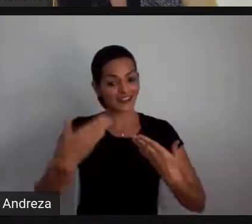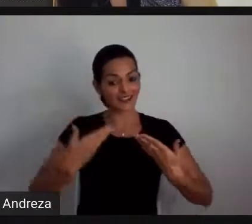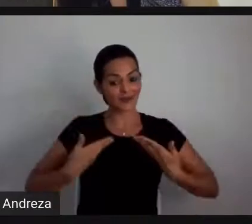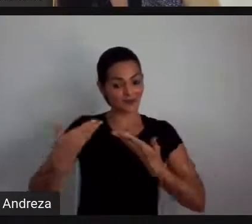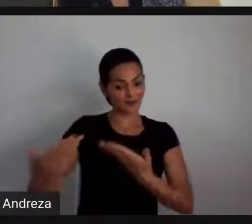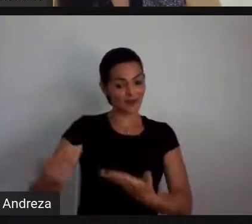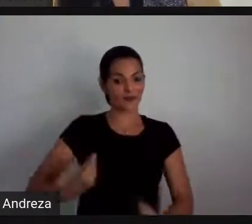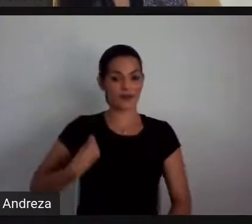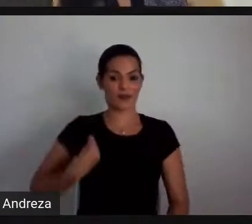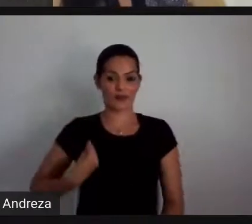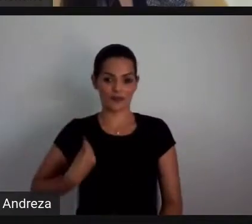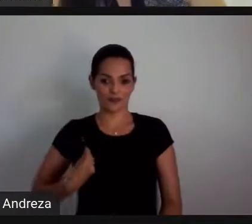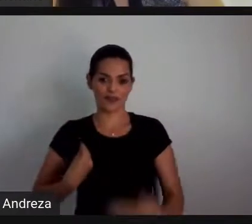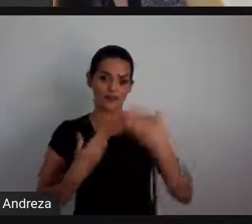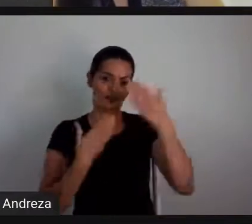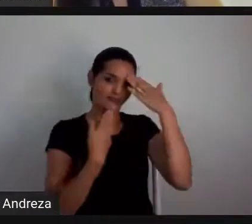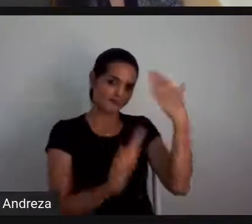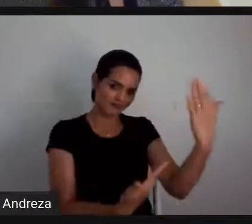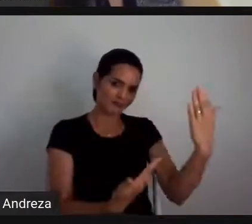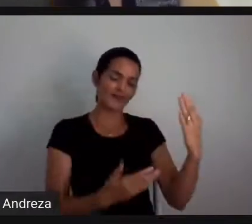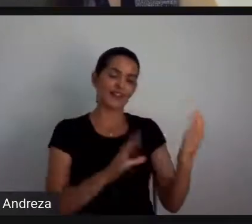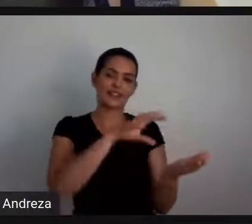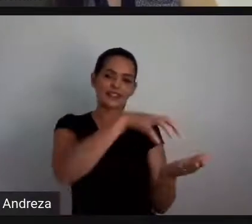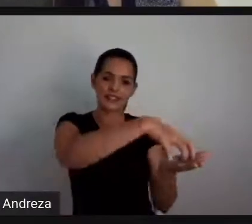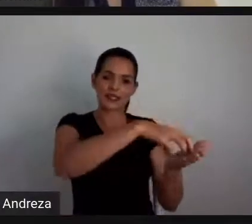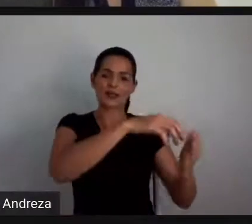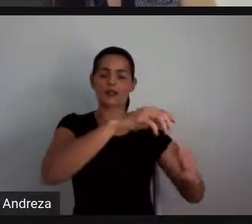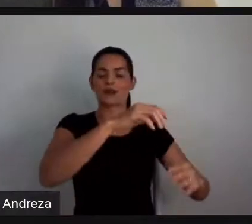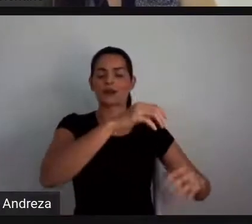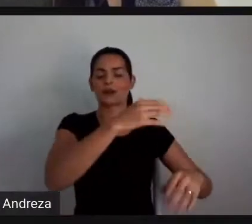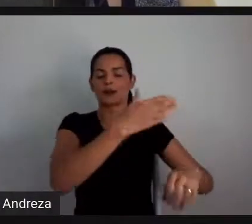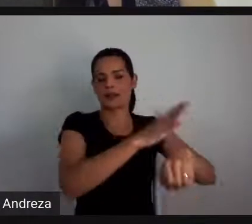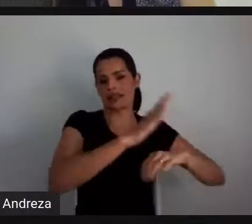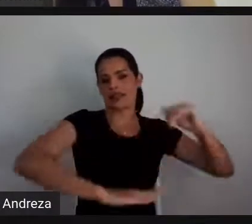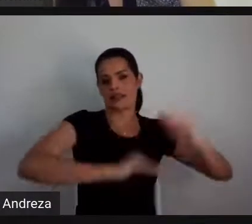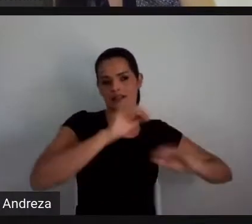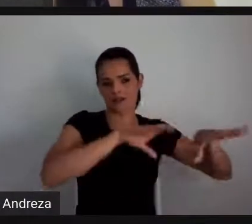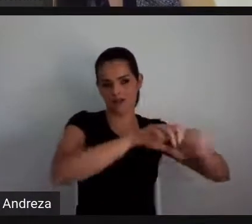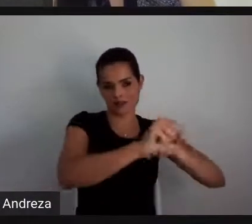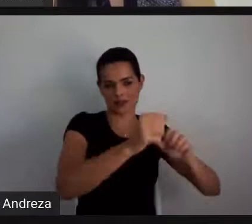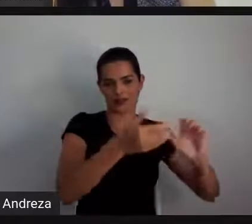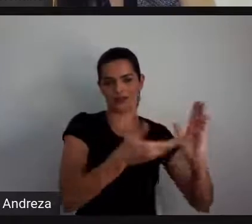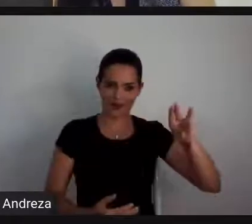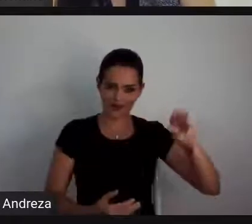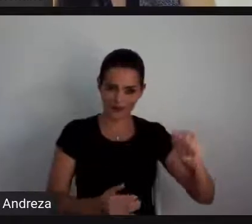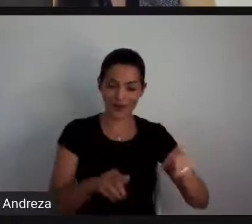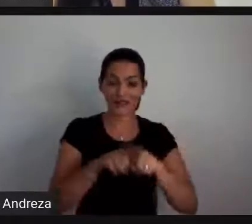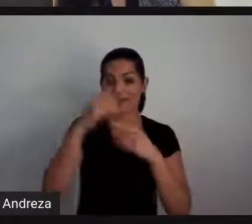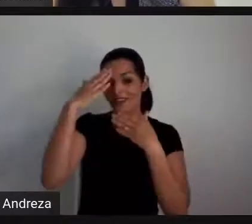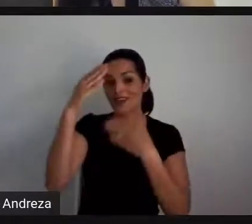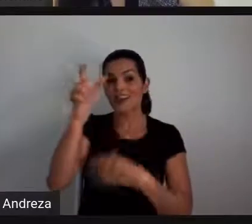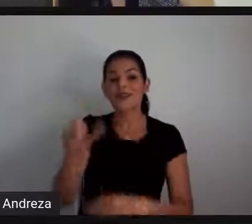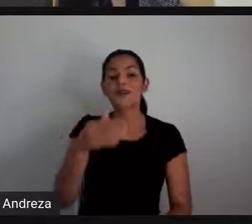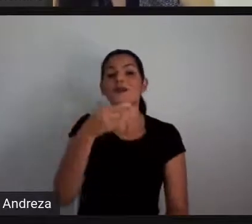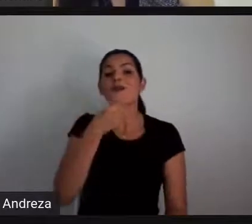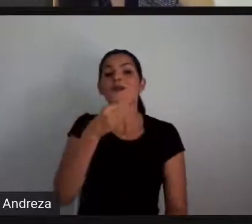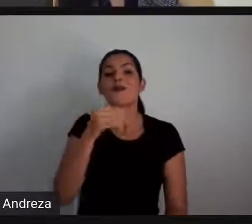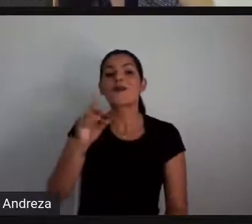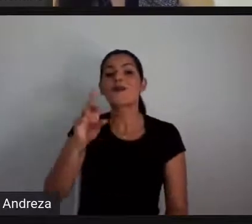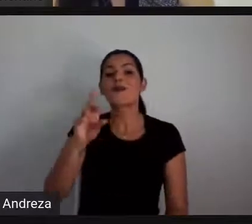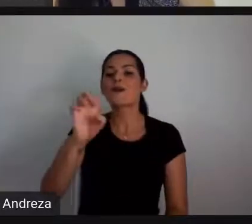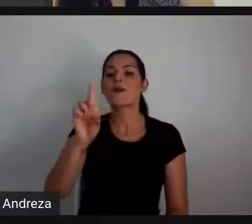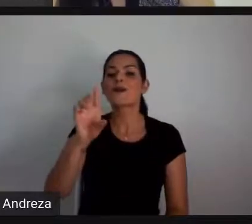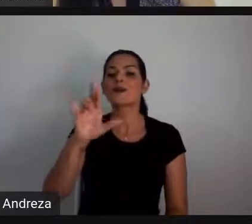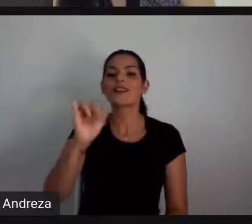pelo PROCE. Obrigada ao CEFOR, que é o nosso centro de treinamento, né? Na pessoa da Joelma, do Rodrigo, que está aí, né? E também a Andressa